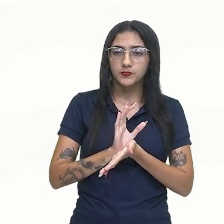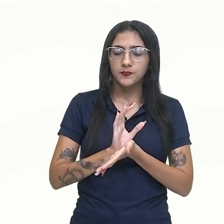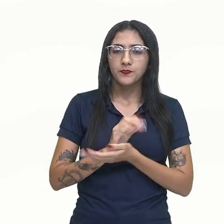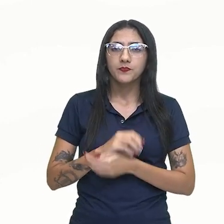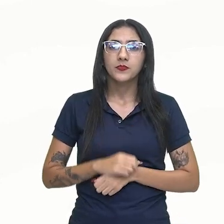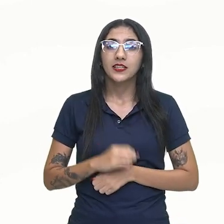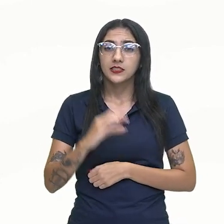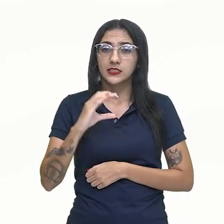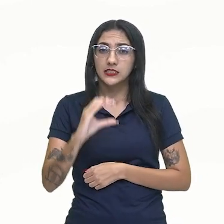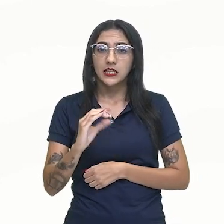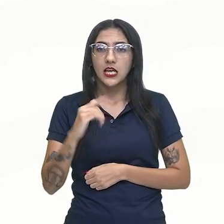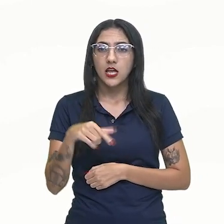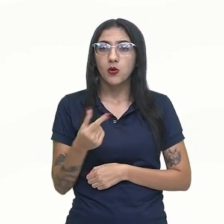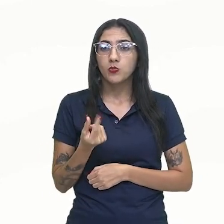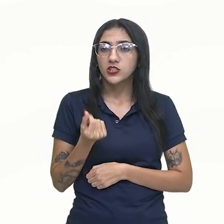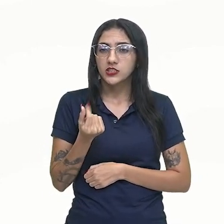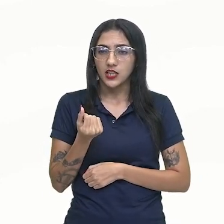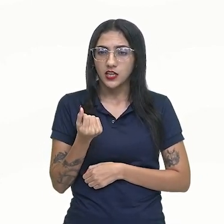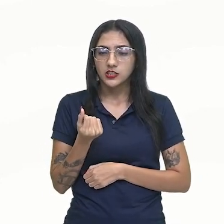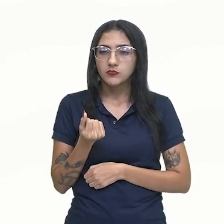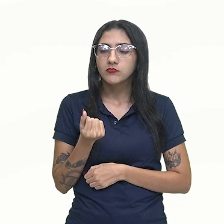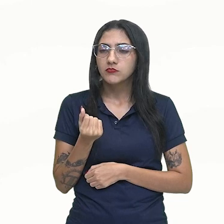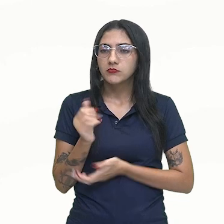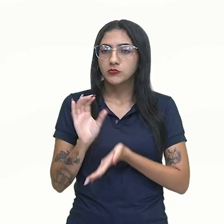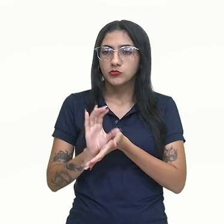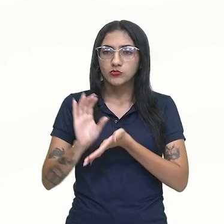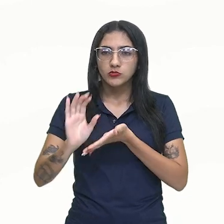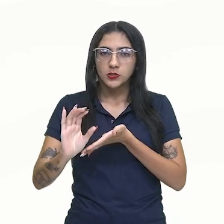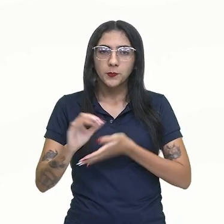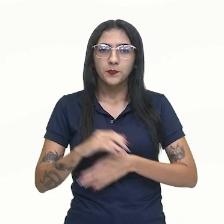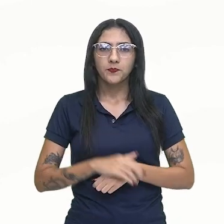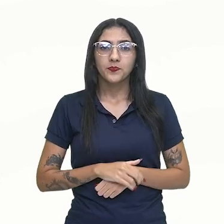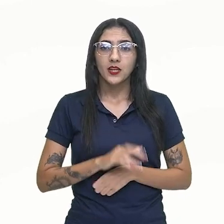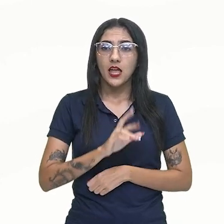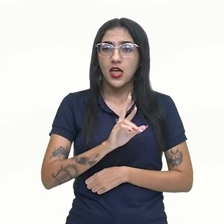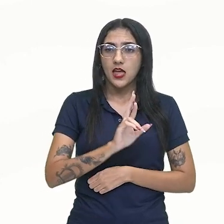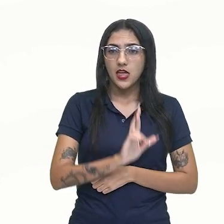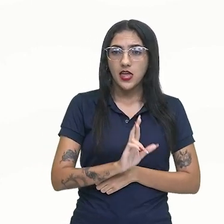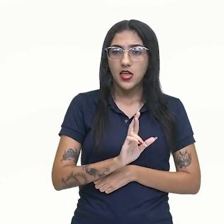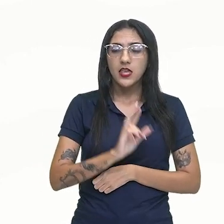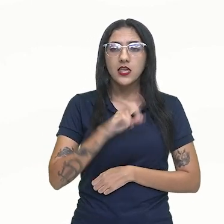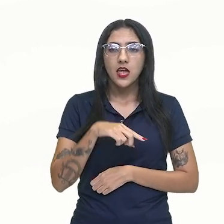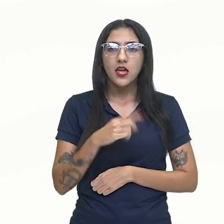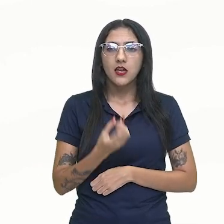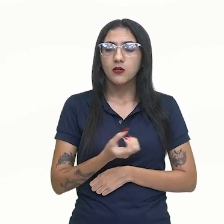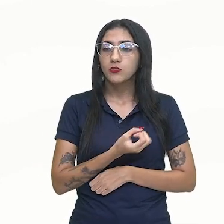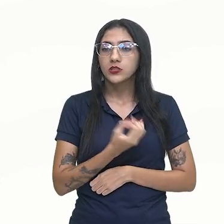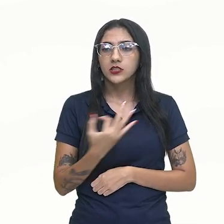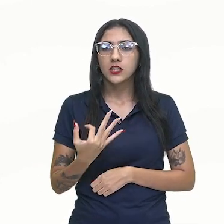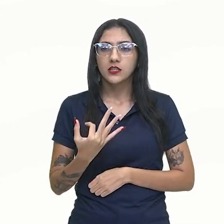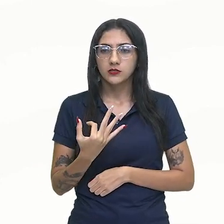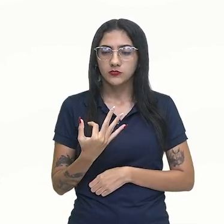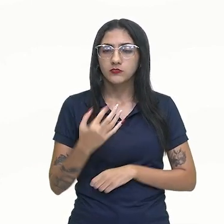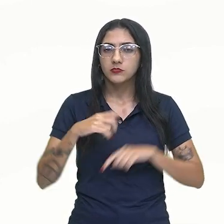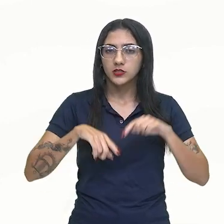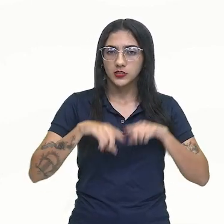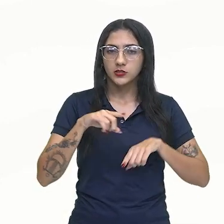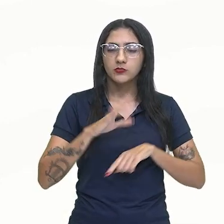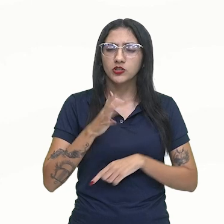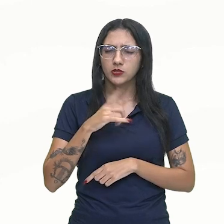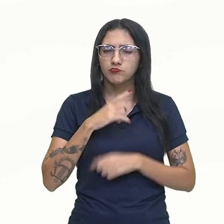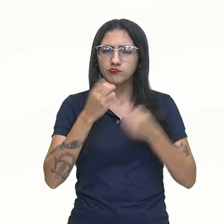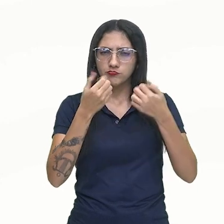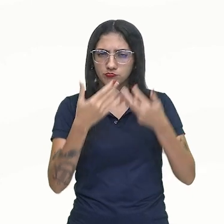da produção, tá? E R é a receita do produto. Tá? Expliquei aqui como é que funciona isso,